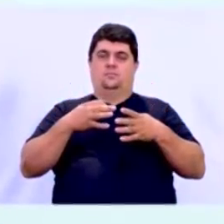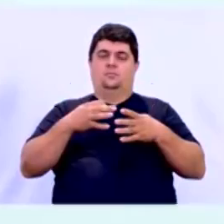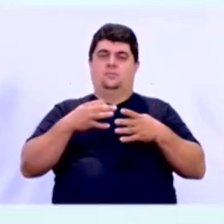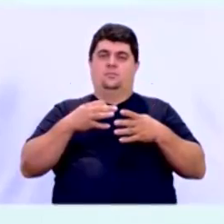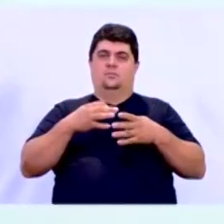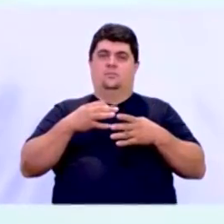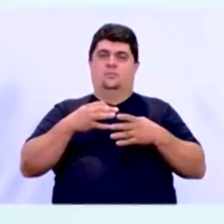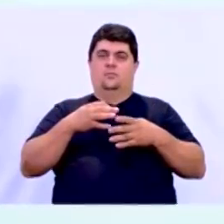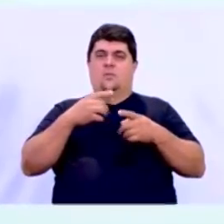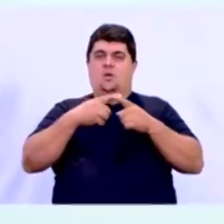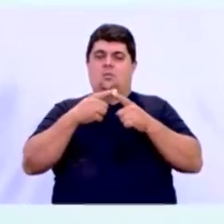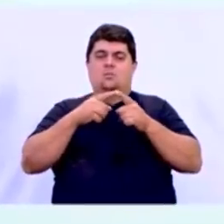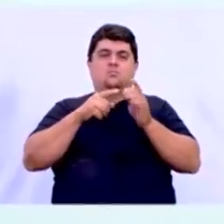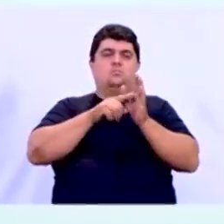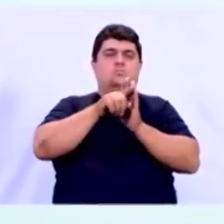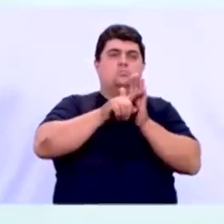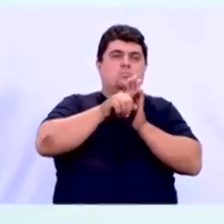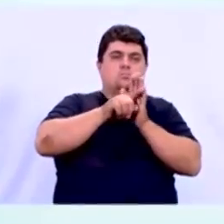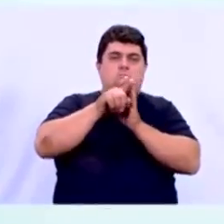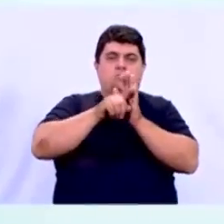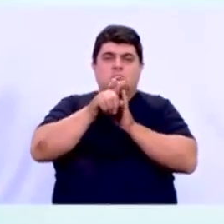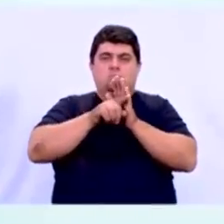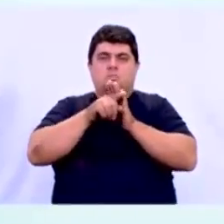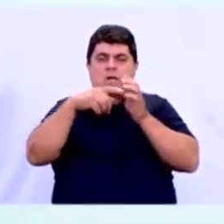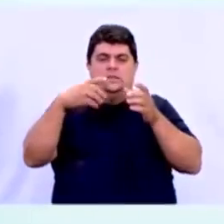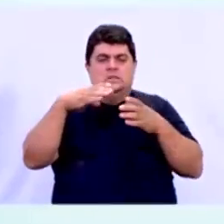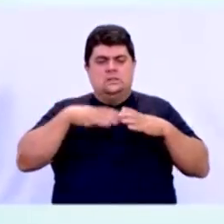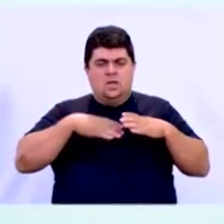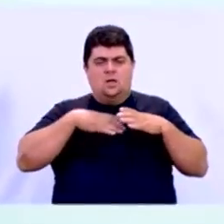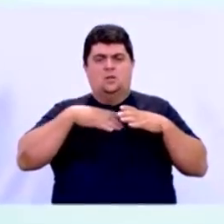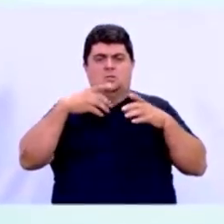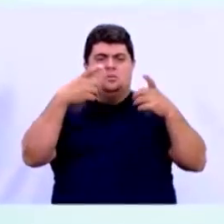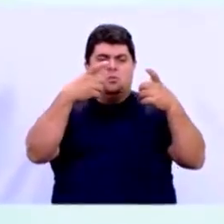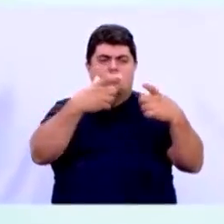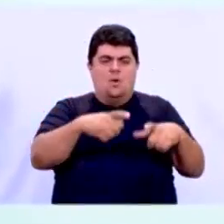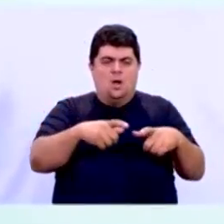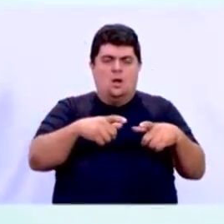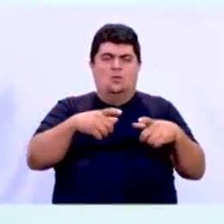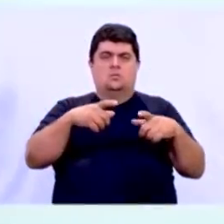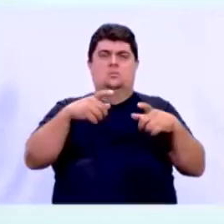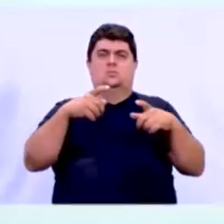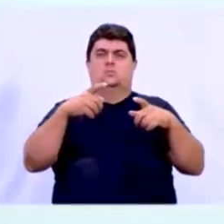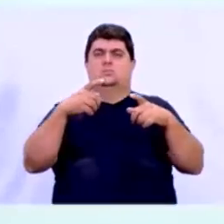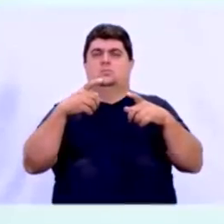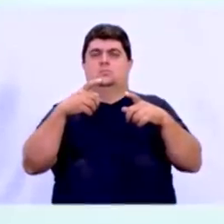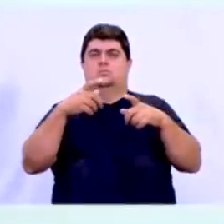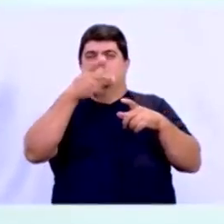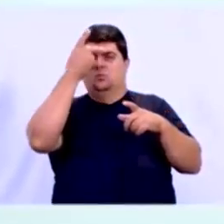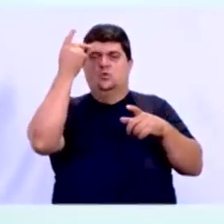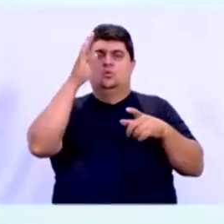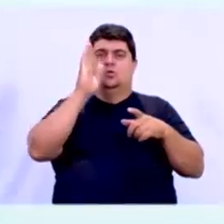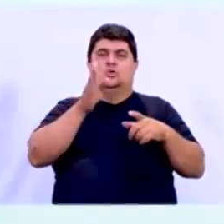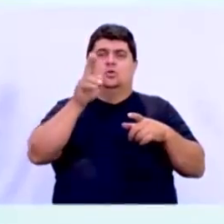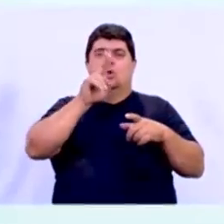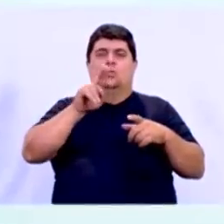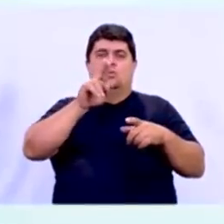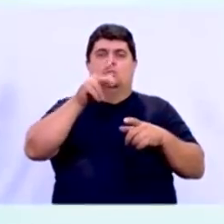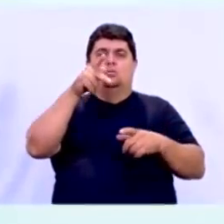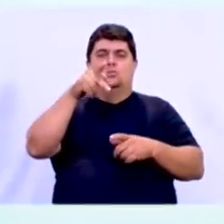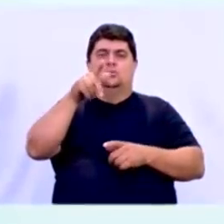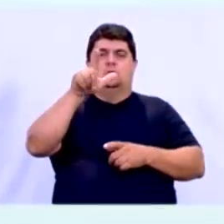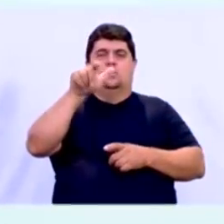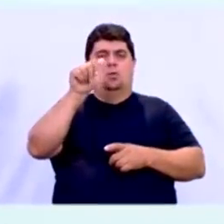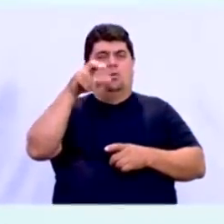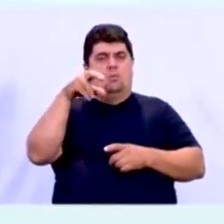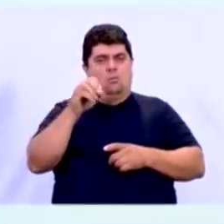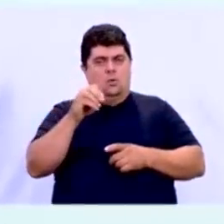vocês buscarem encontrar na localidade de vocês, no bairro, na cidade, alguém que utilizou, um empreendedor que utilizou o